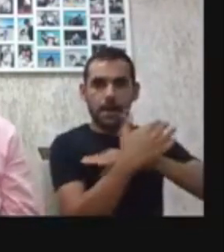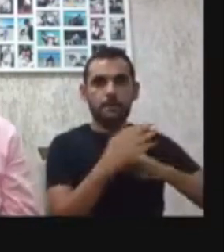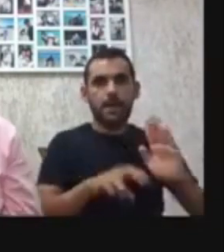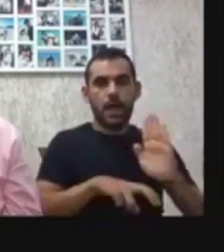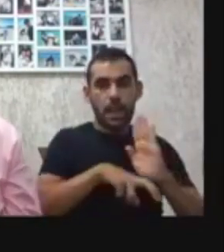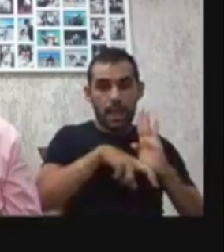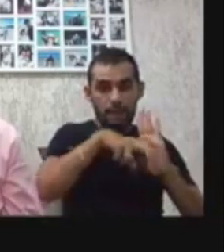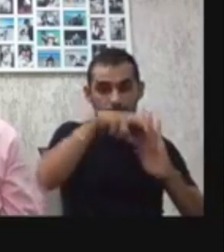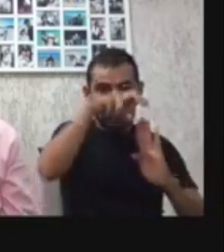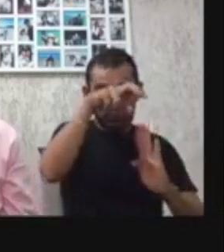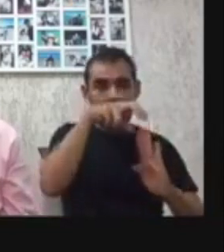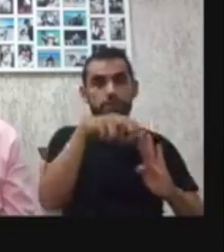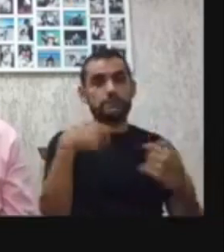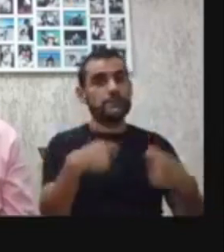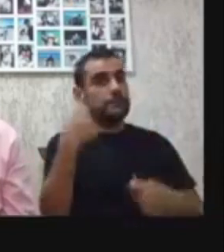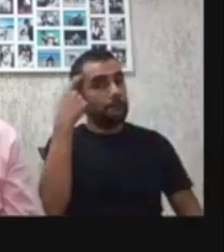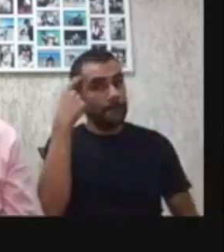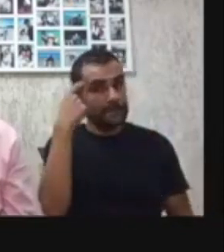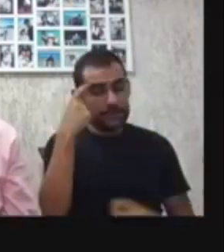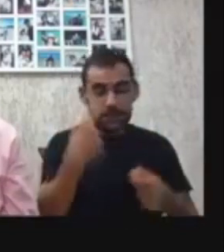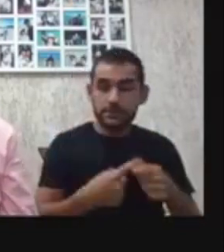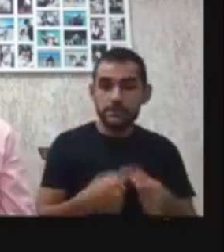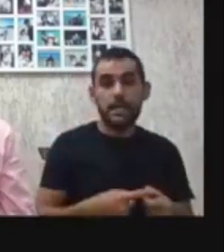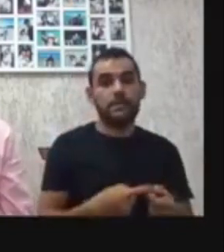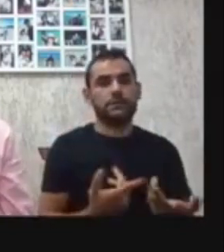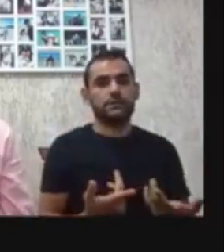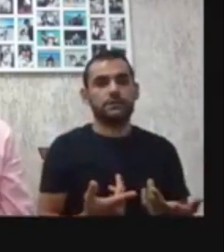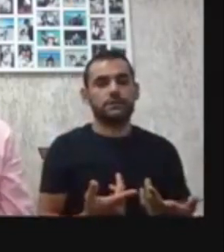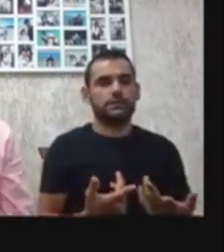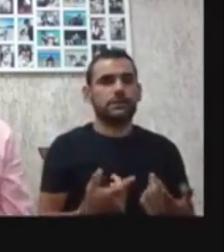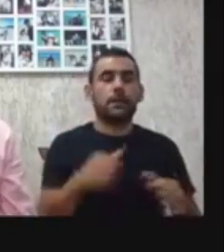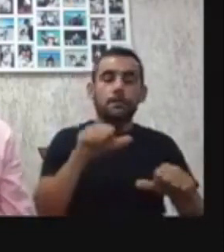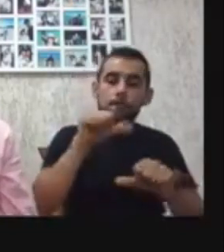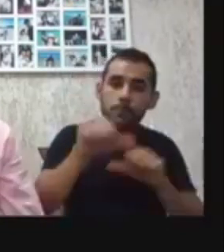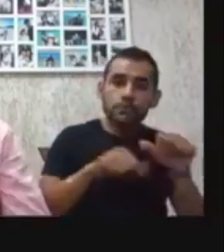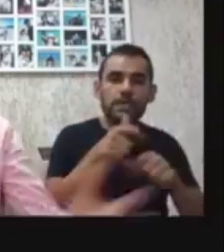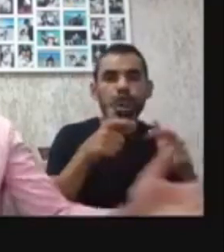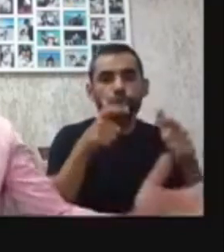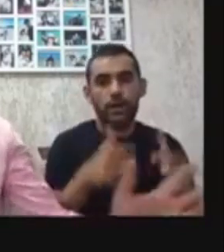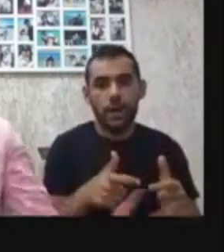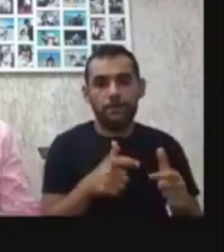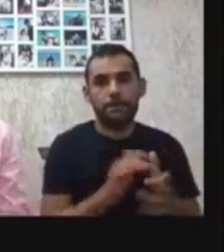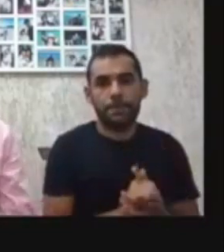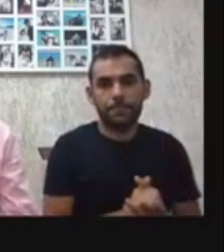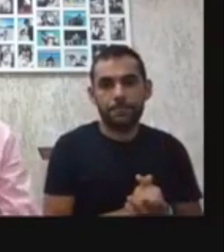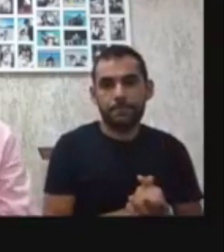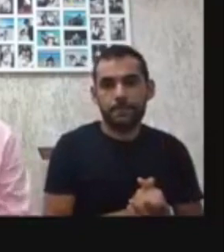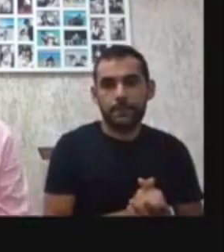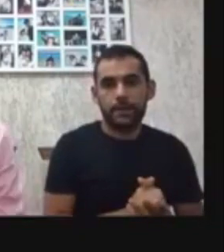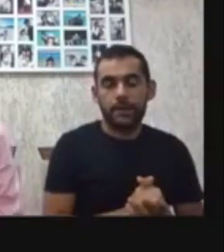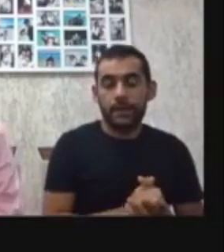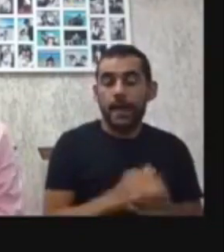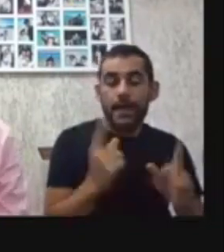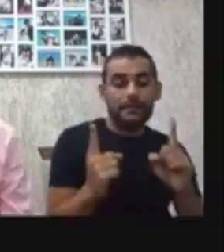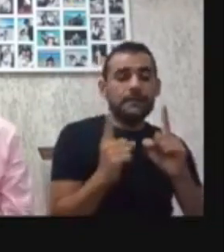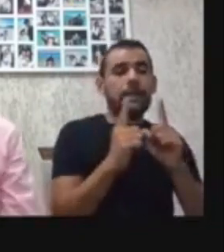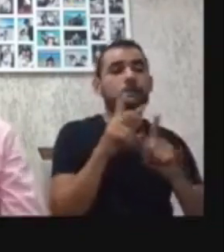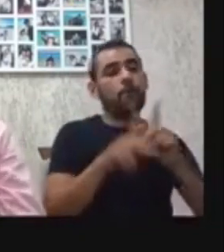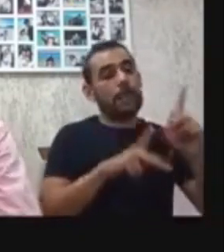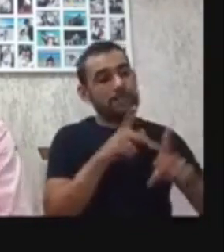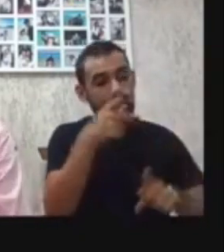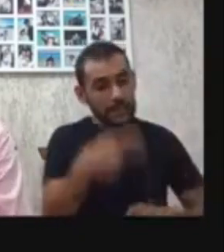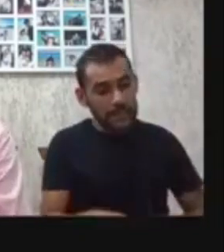sabe? Vamos ter que, nós temos que repensar essa cidade nossa. Se possível, muda de lugar. Ué. Ah, não tem condição de atender a população nesse prédio